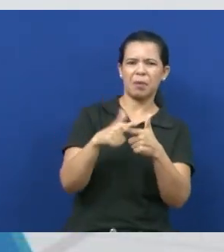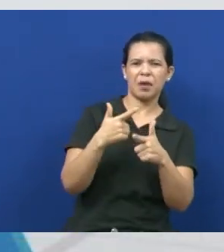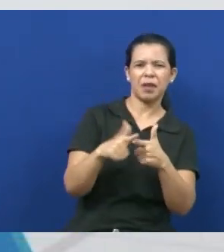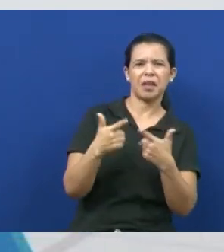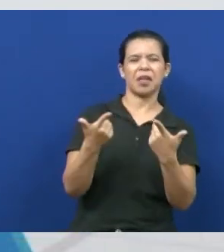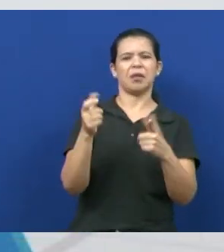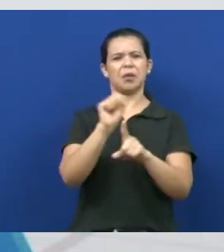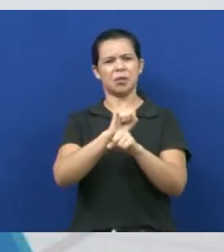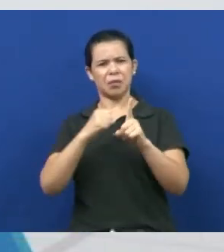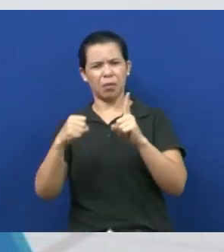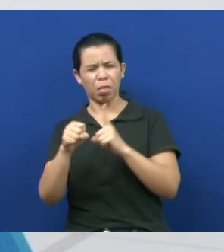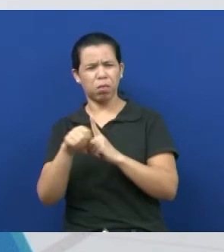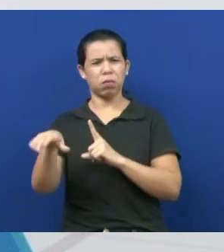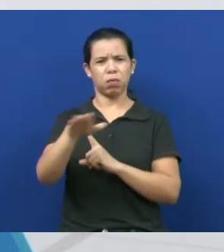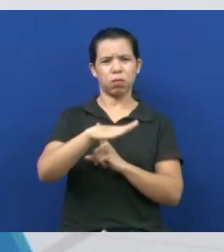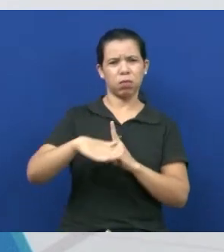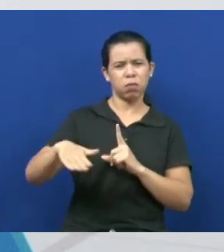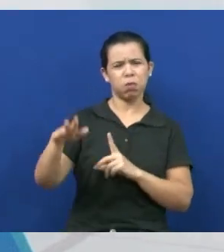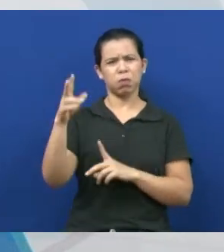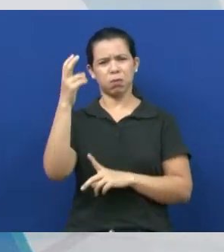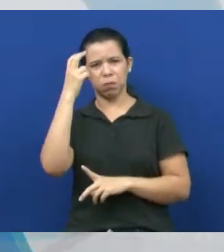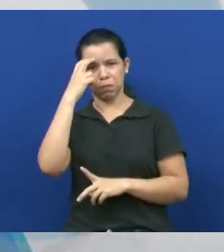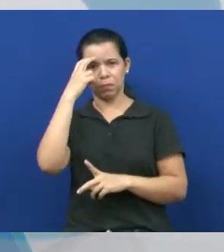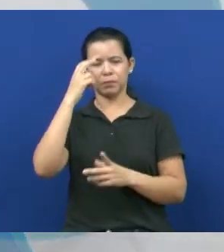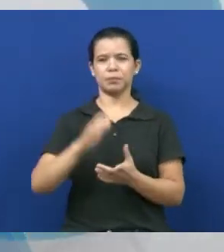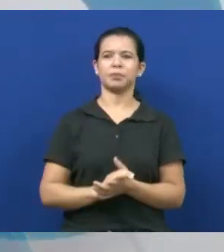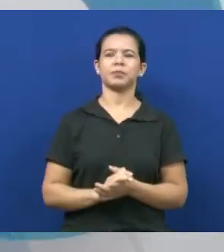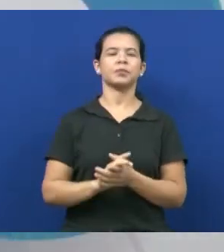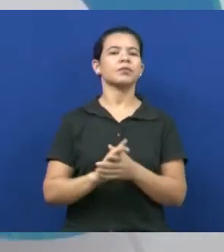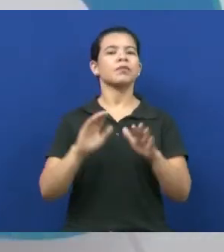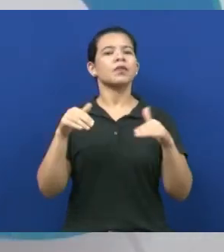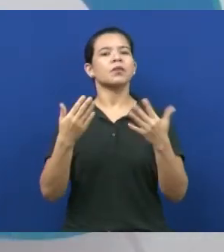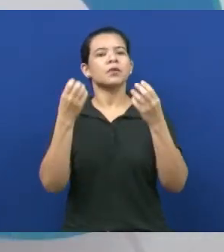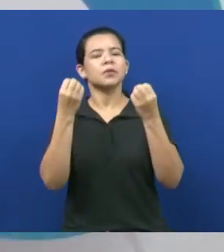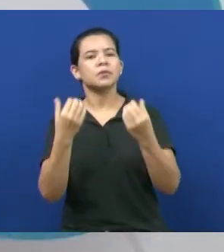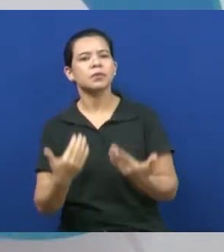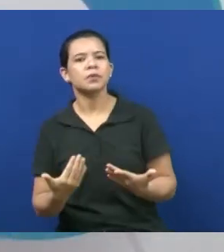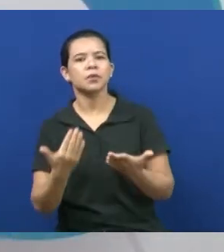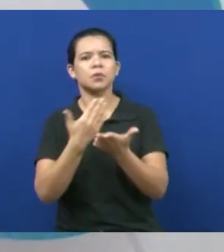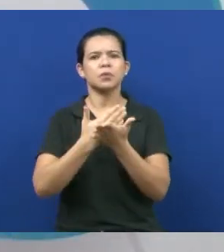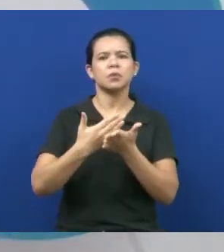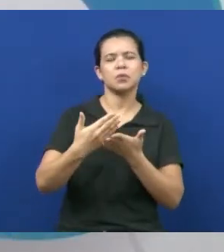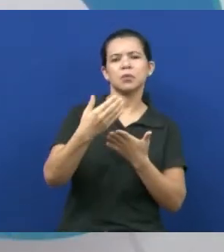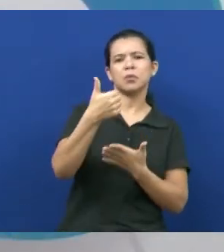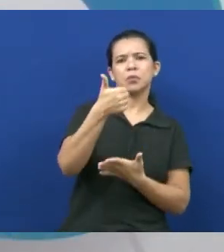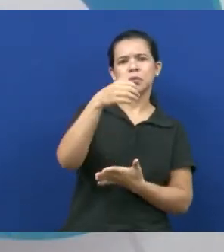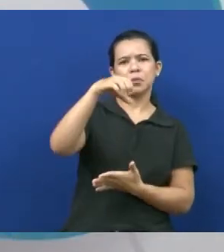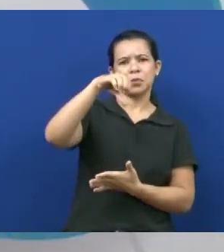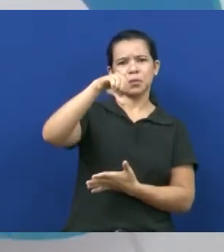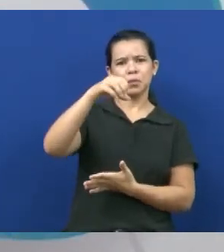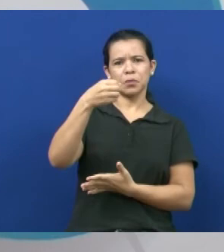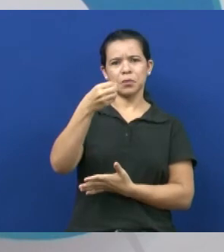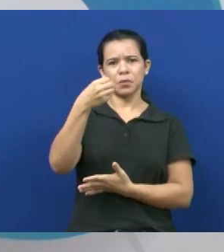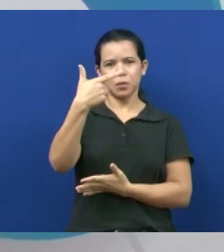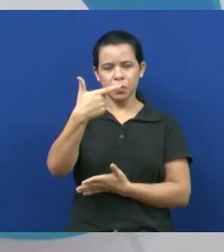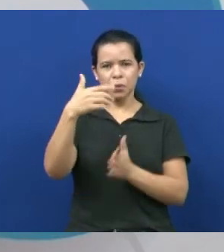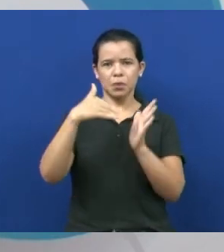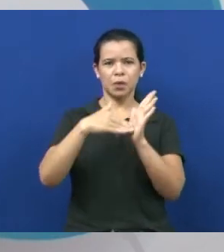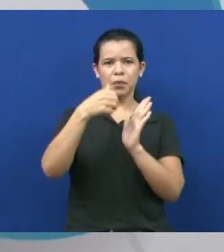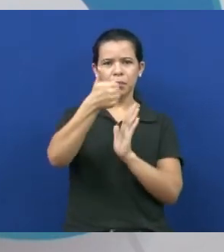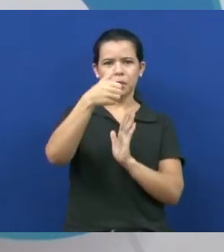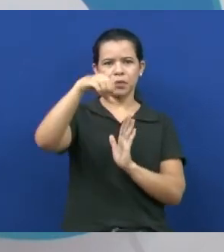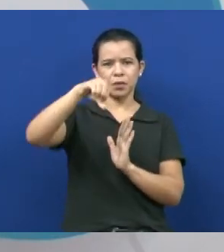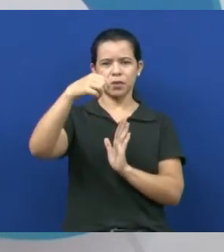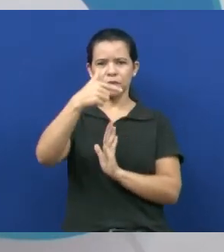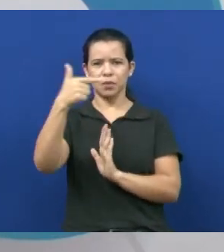fala que ele iniciou em 1902 e terminou em 1922, não é uma